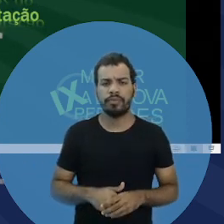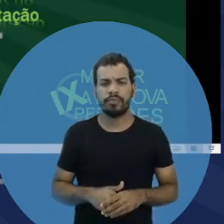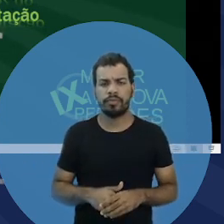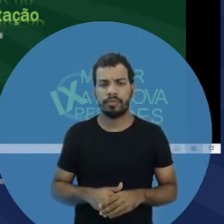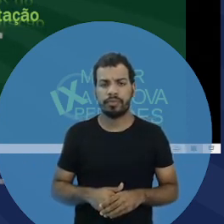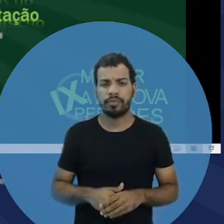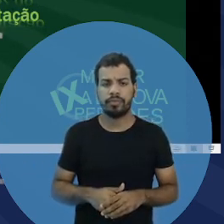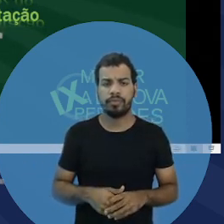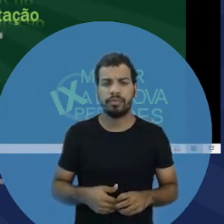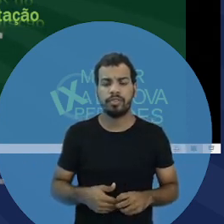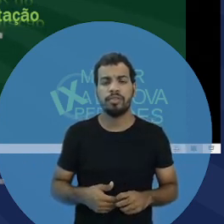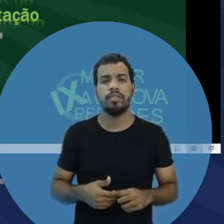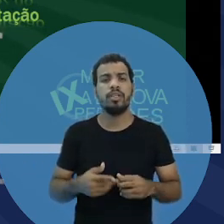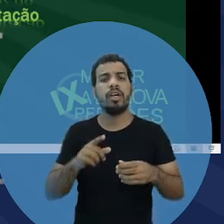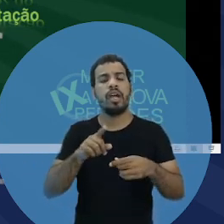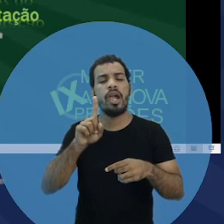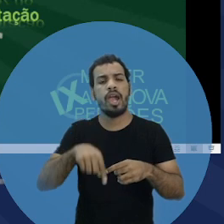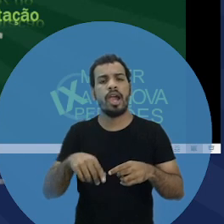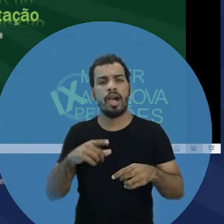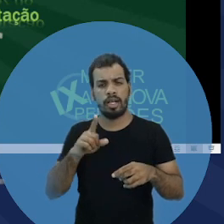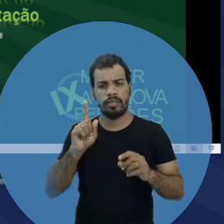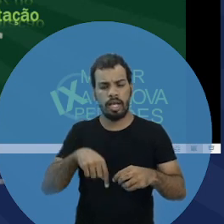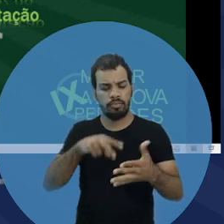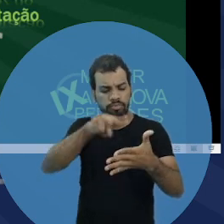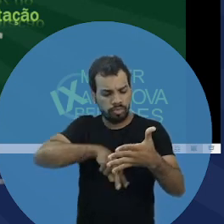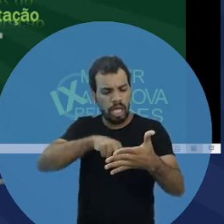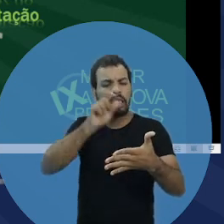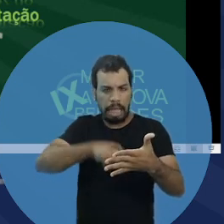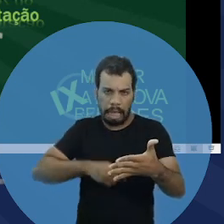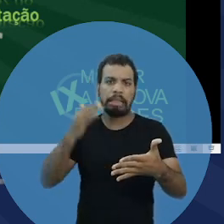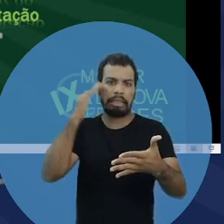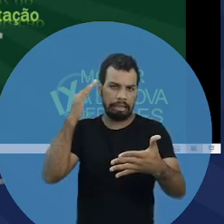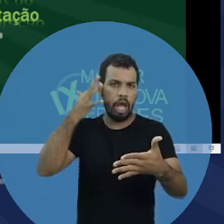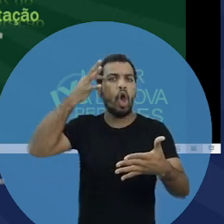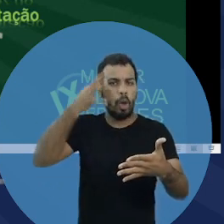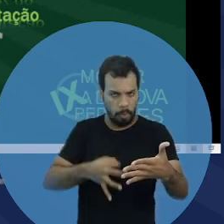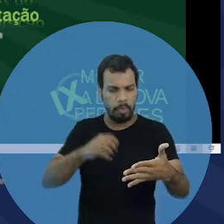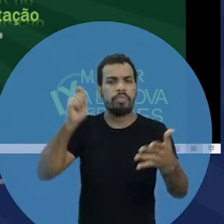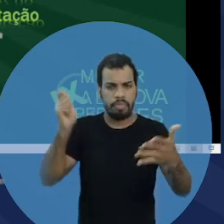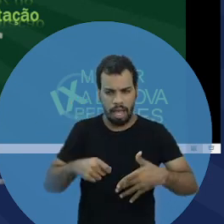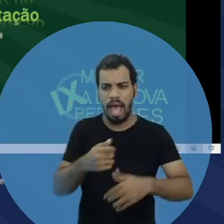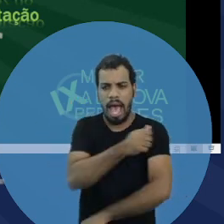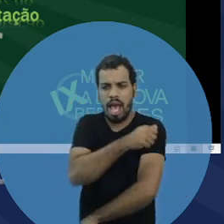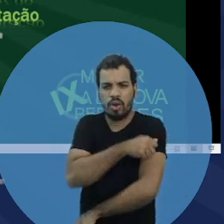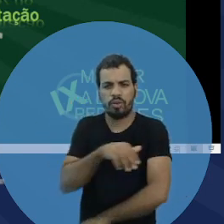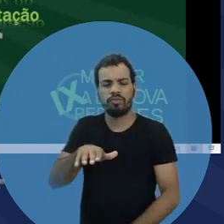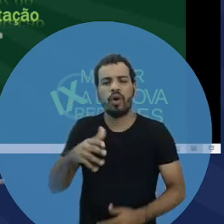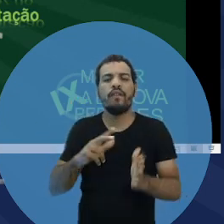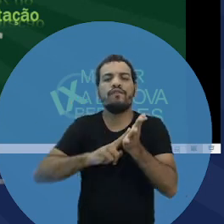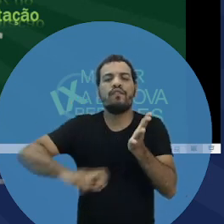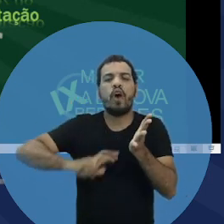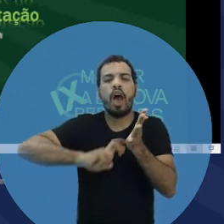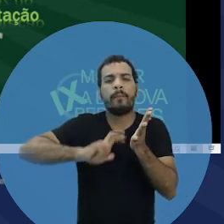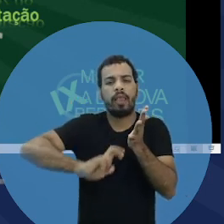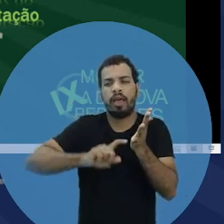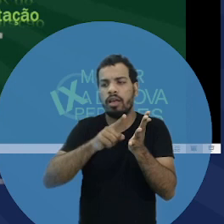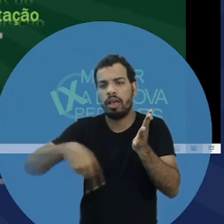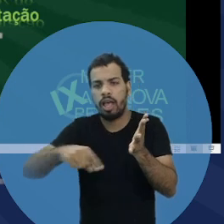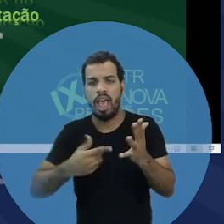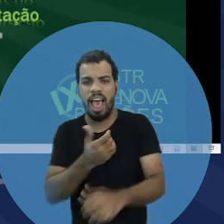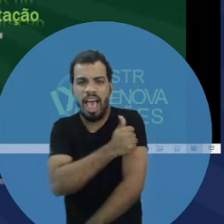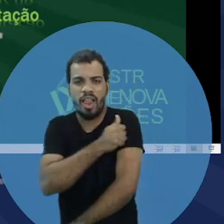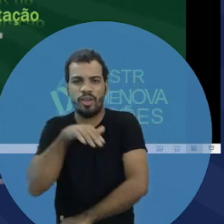que é extremamente acessível aos nossos estudantes, né? Então, ela traz, né, por exemplo, os textos que